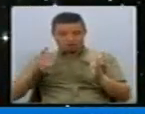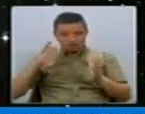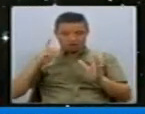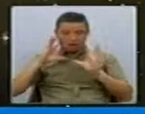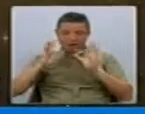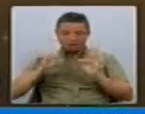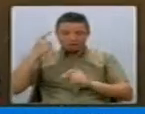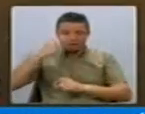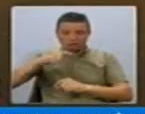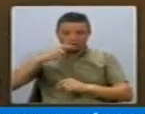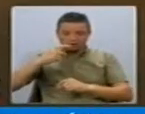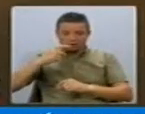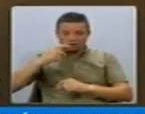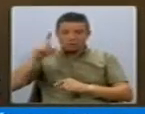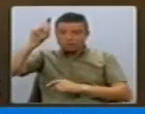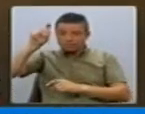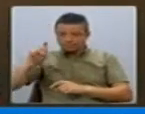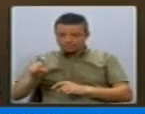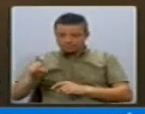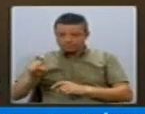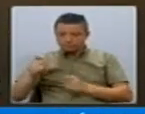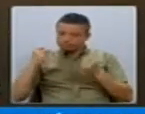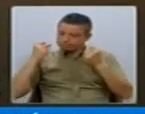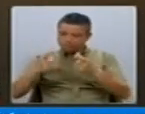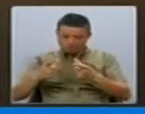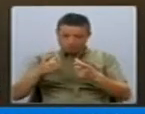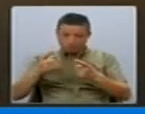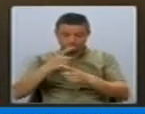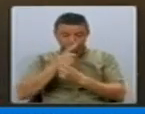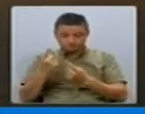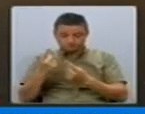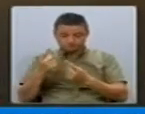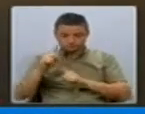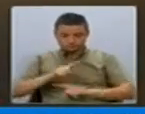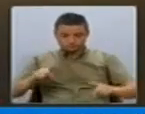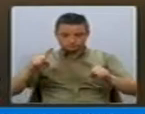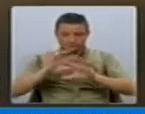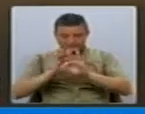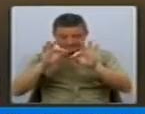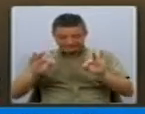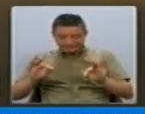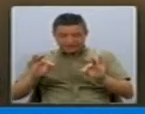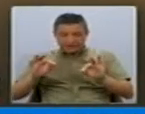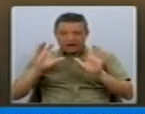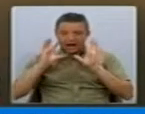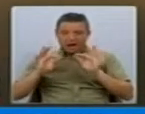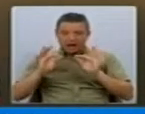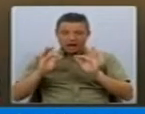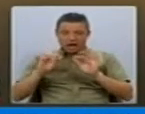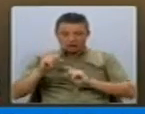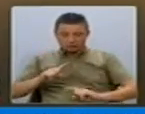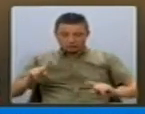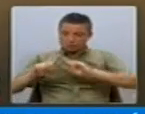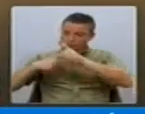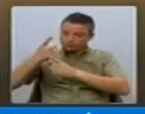maciços, têm uma duração do dia muitíssimo pequena. E, curiosamente, encontramos exatamente essa regra lá em cima,